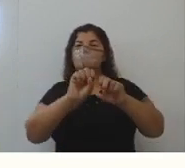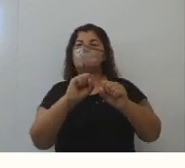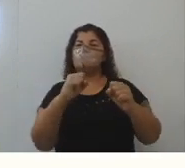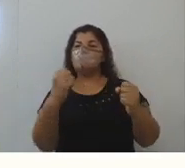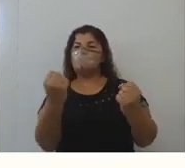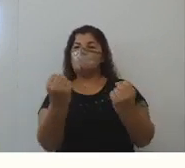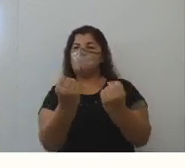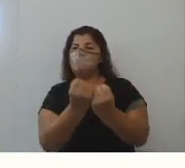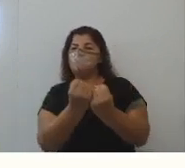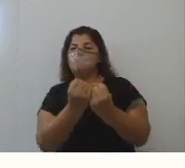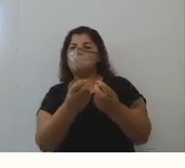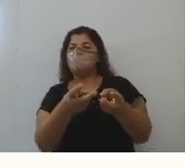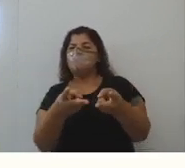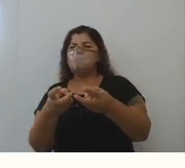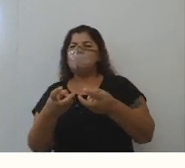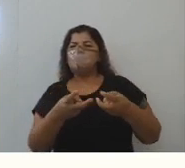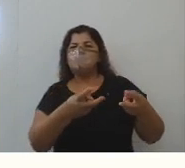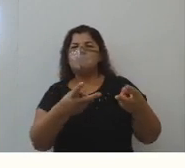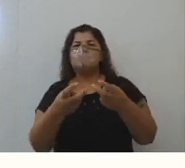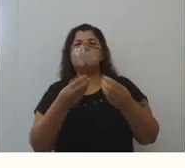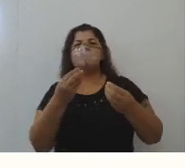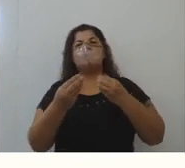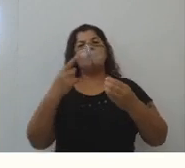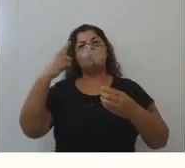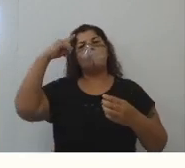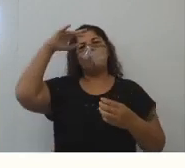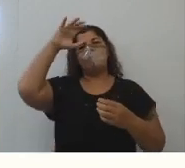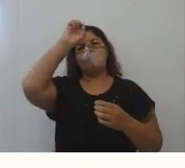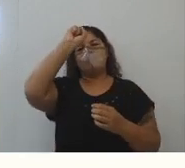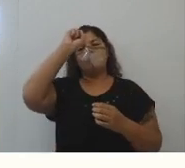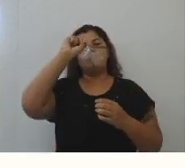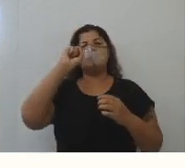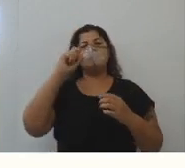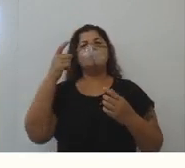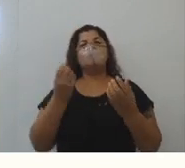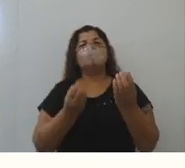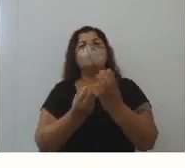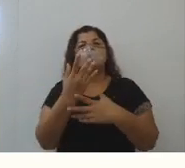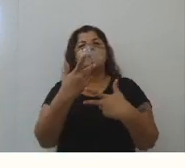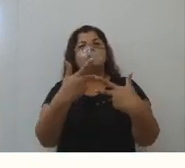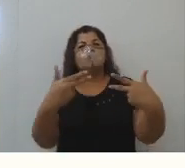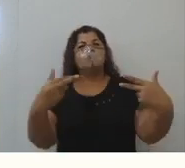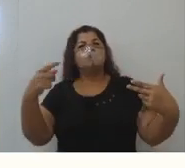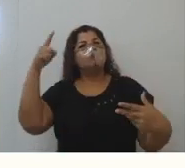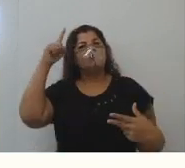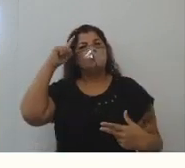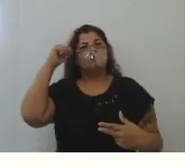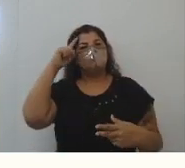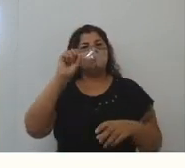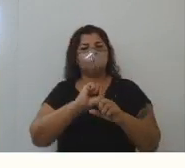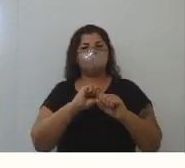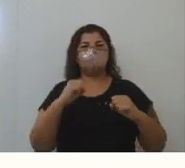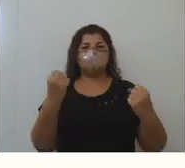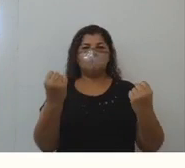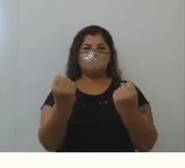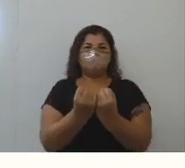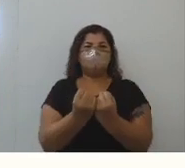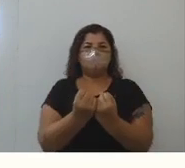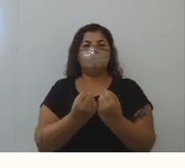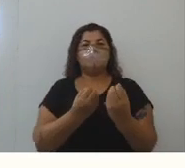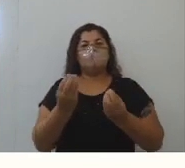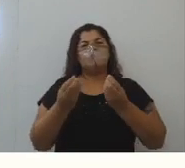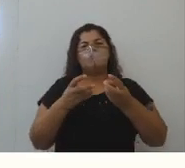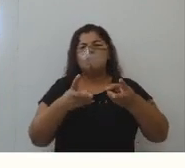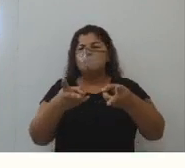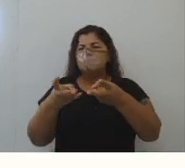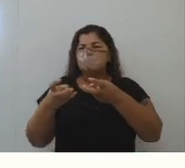contribui para a compreensão dos acontecimentos que passam no cotidiano da sociedade. Dessa forma, a construção de um olhar